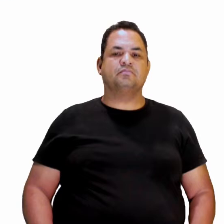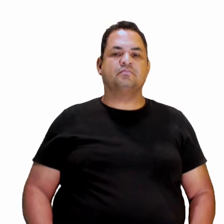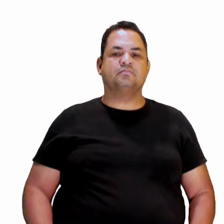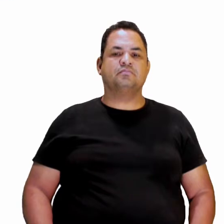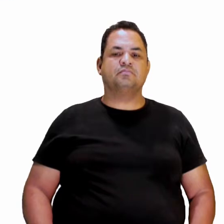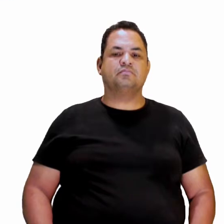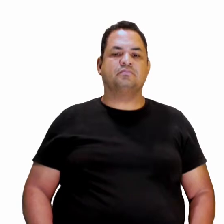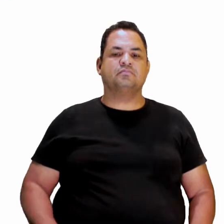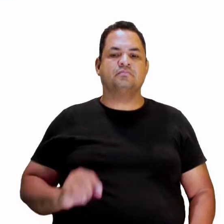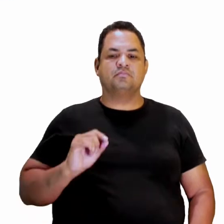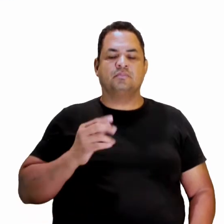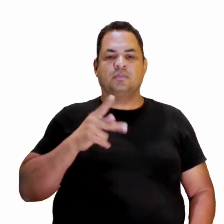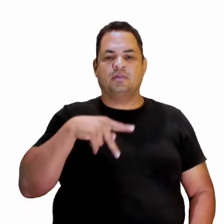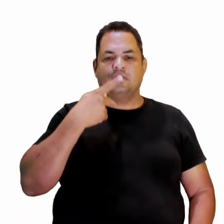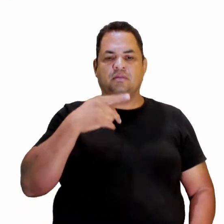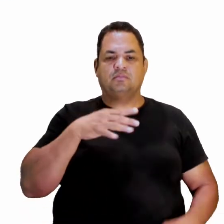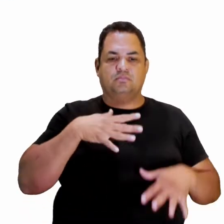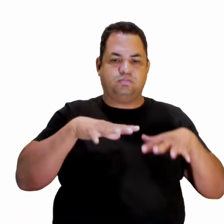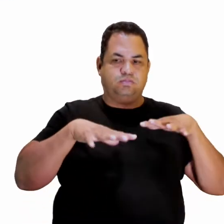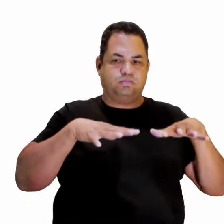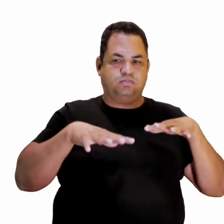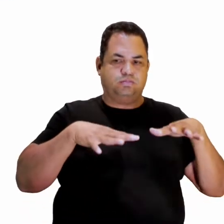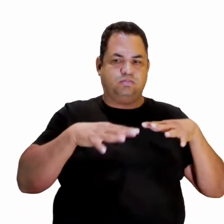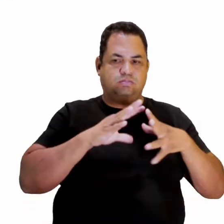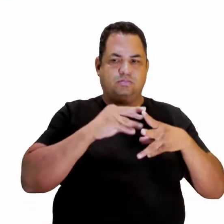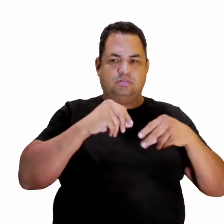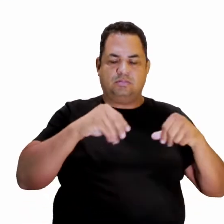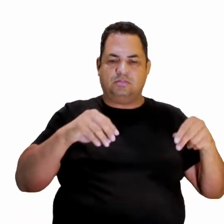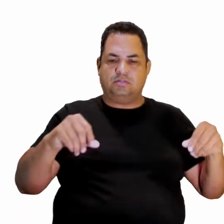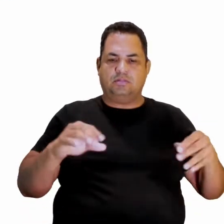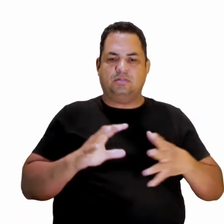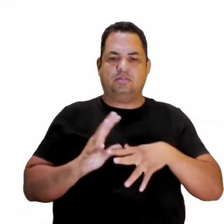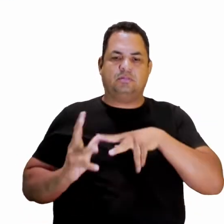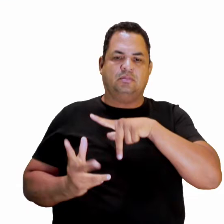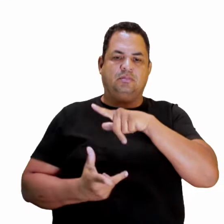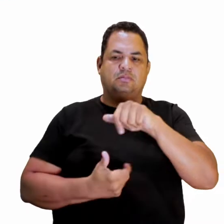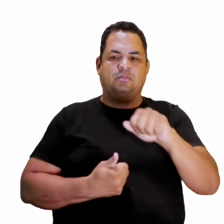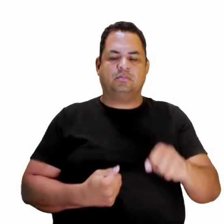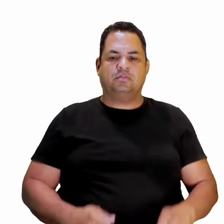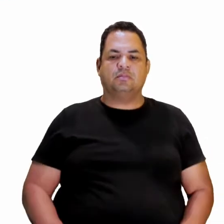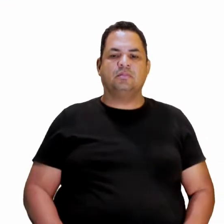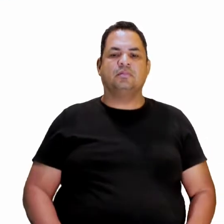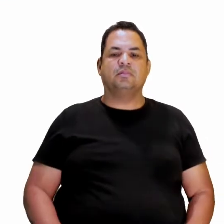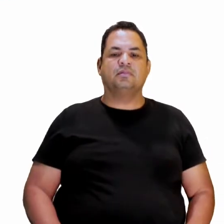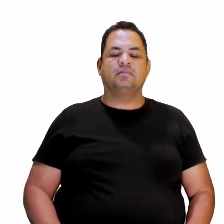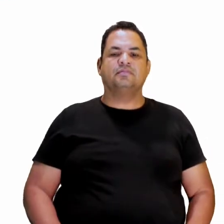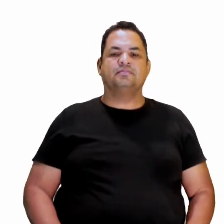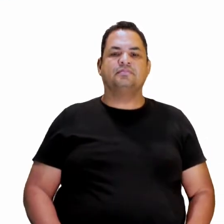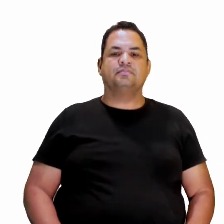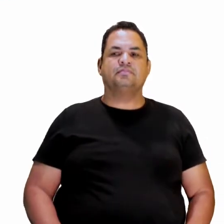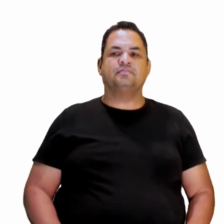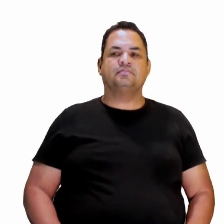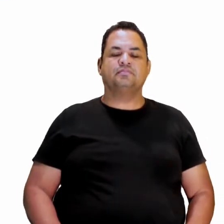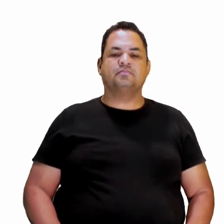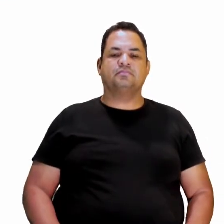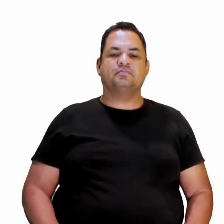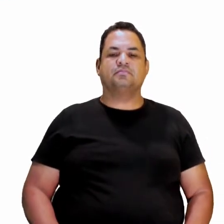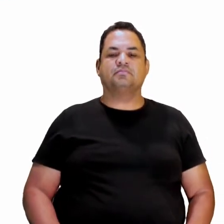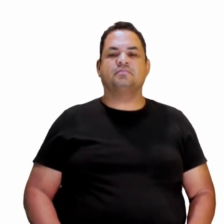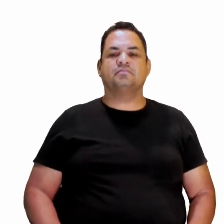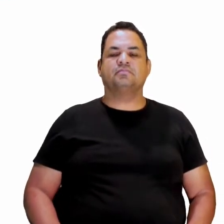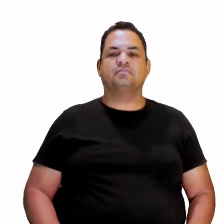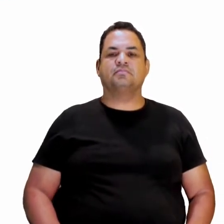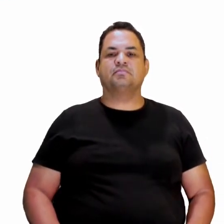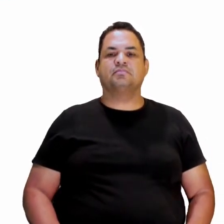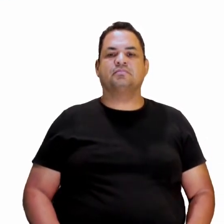Earthquake é o que eu acabei de falar, né? Terremoto, tremores, né? Na terra, é o terremoto. Earthquake.